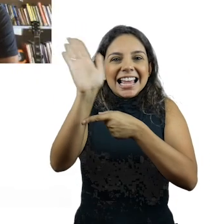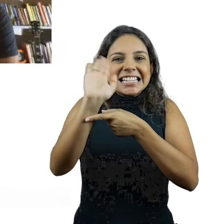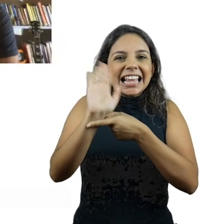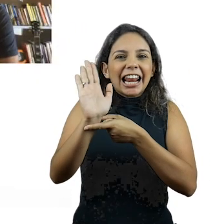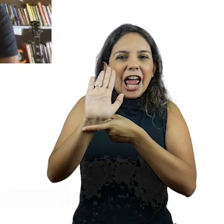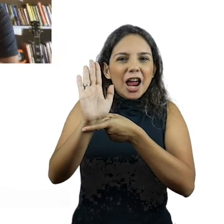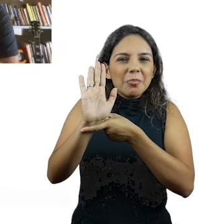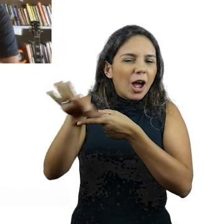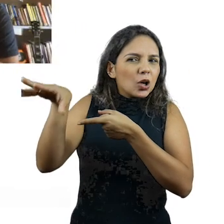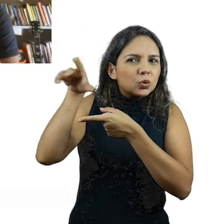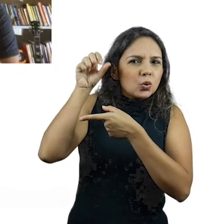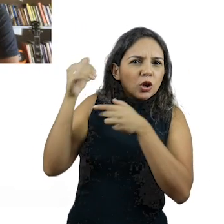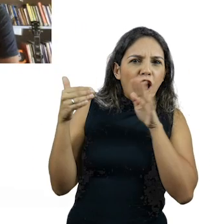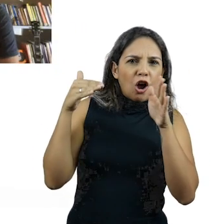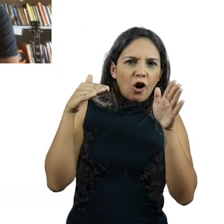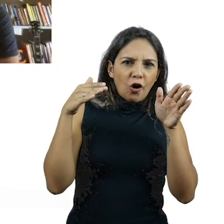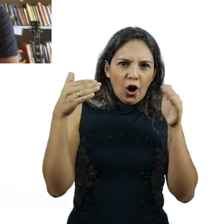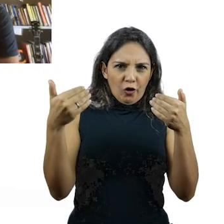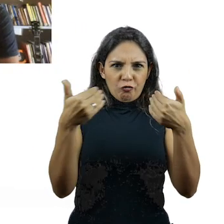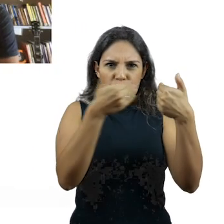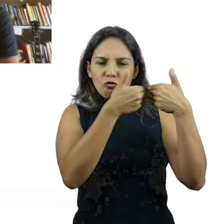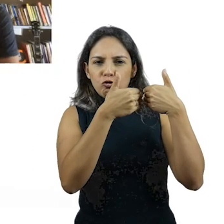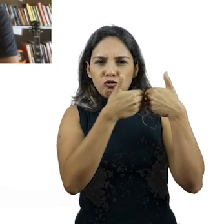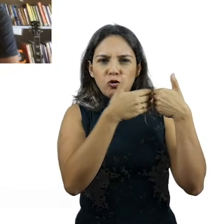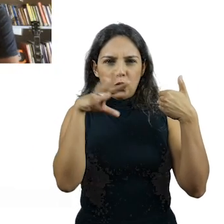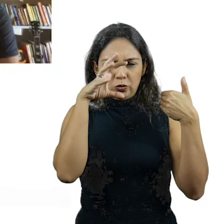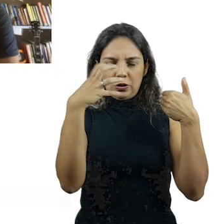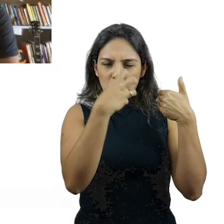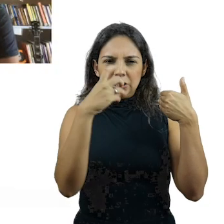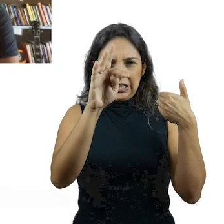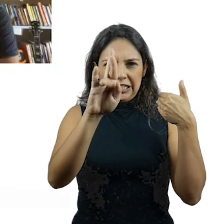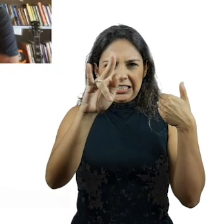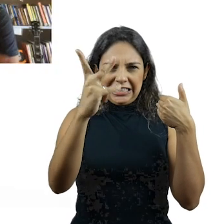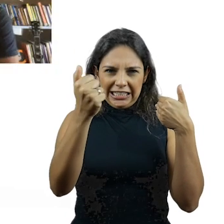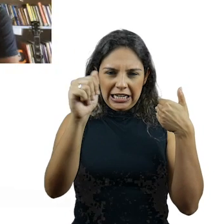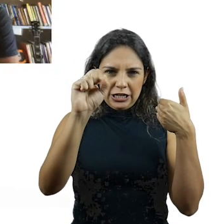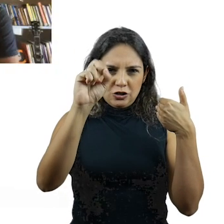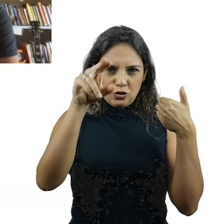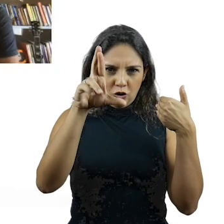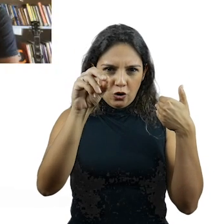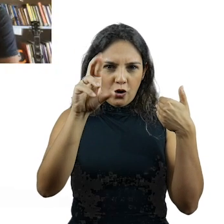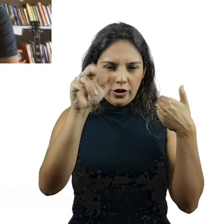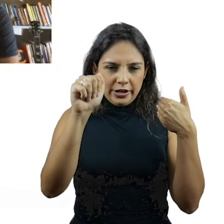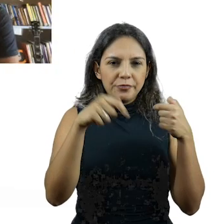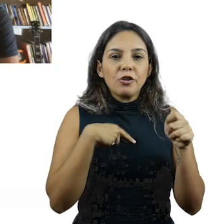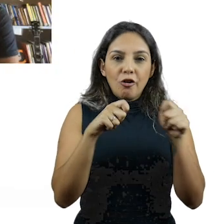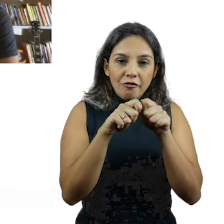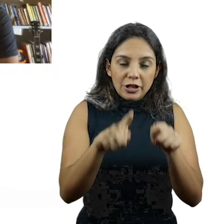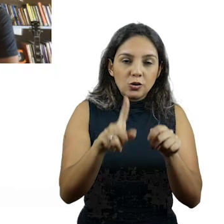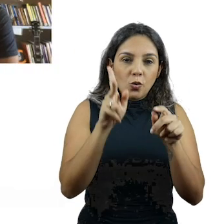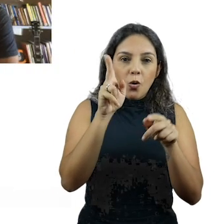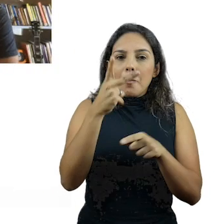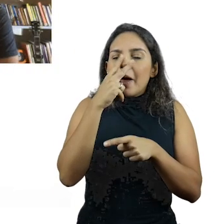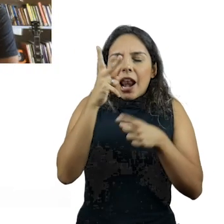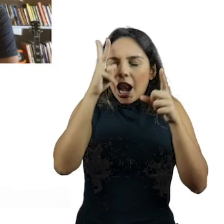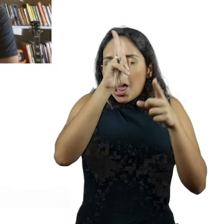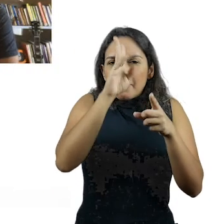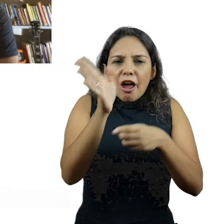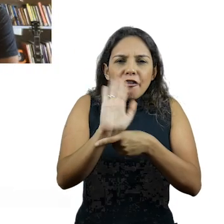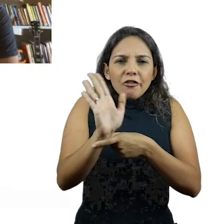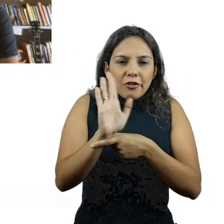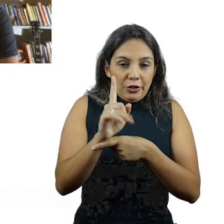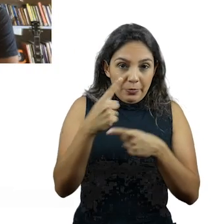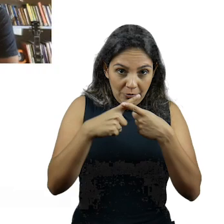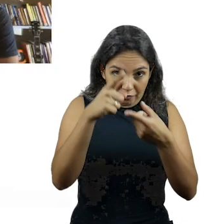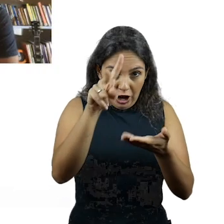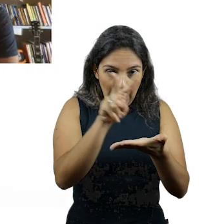Levir consiste em escrever os textos e depois compor a trilha sonora como se fosse trilha de filme mesmo. Então, quando a pessoa vai lendo, ou pelo aplicativo,